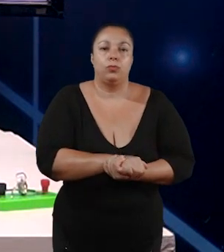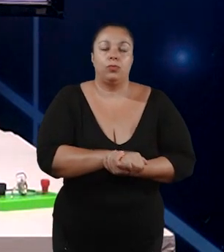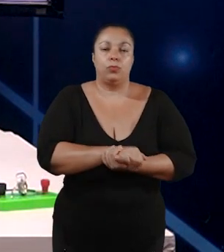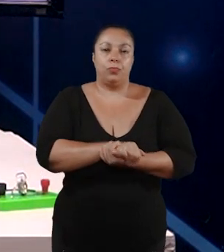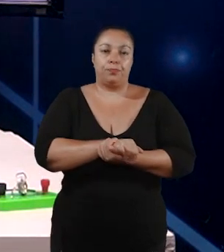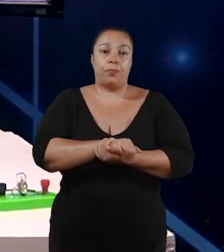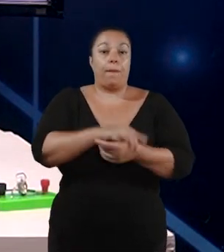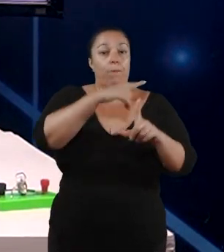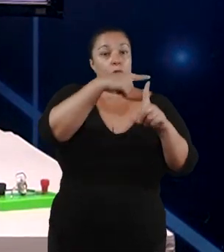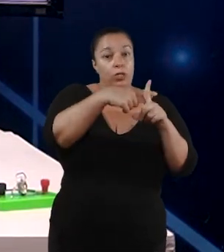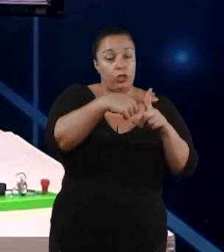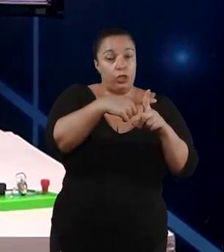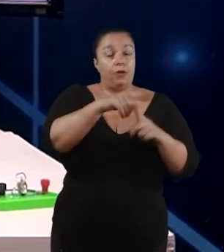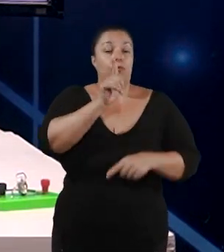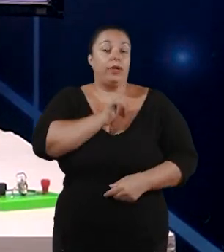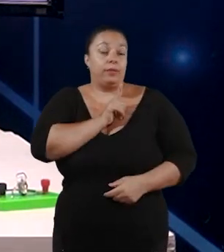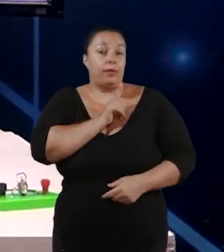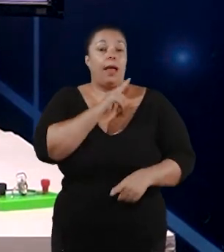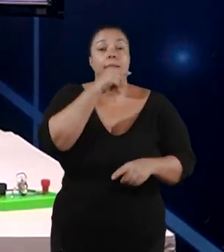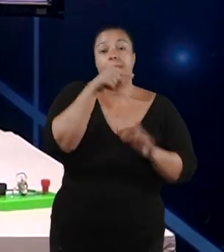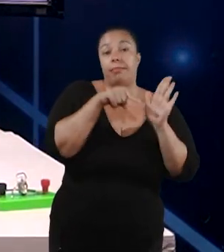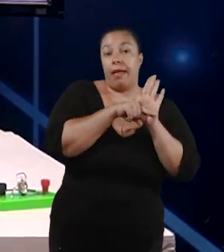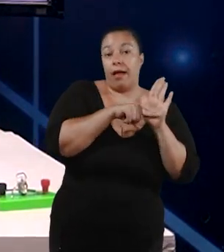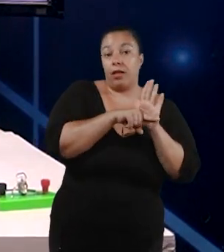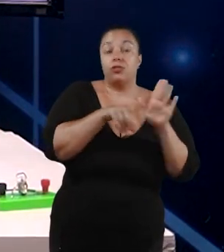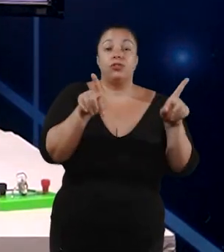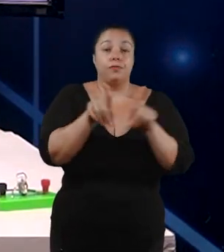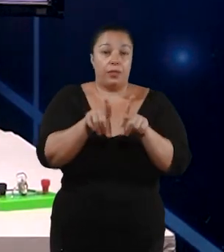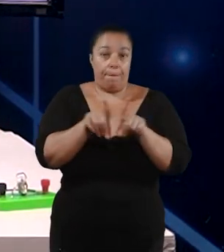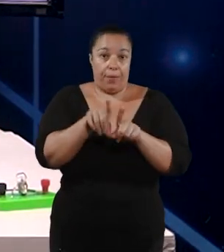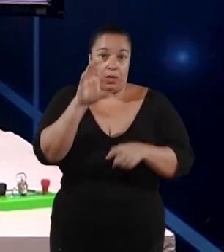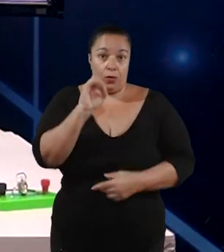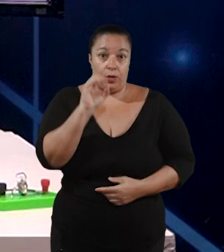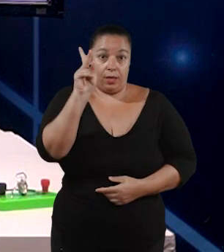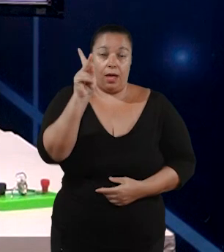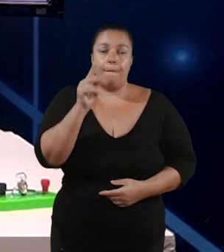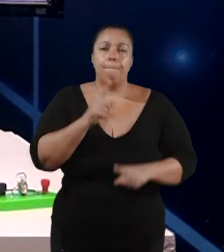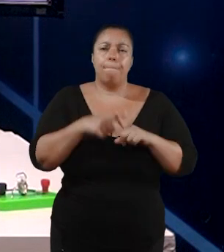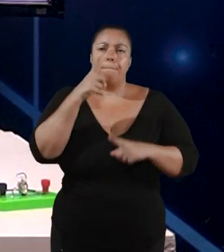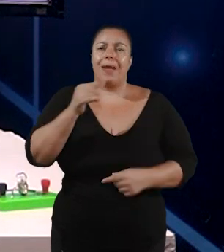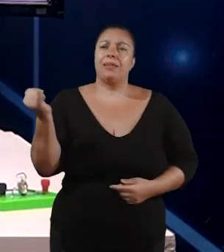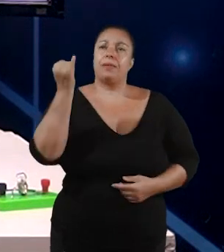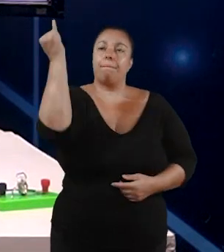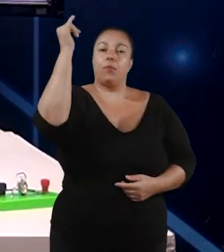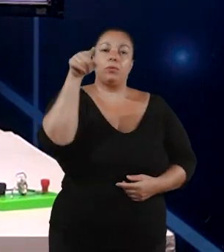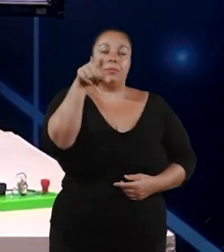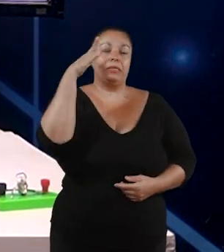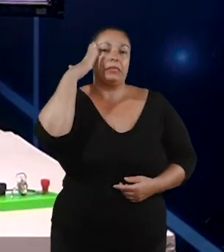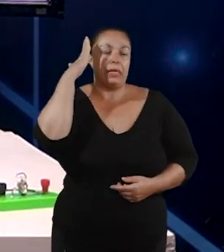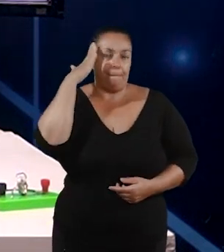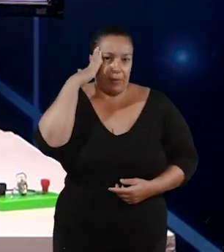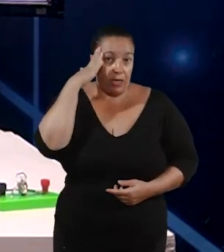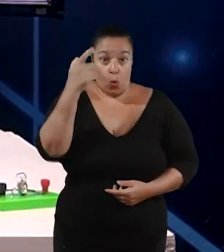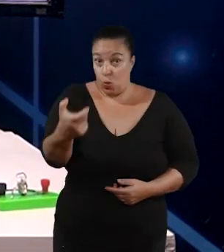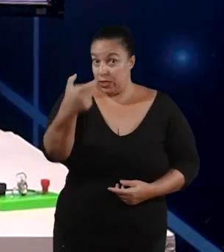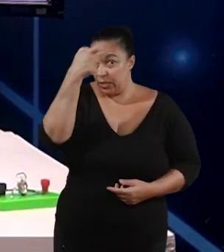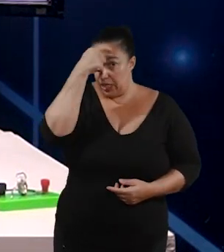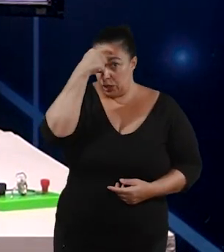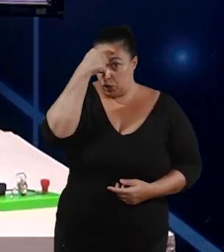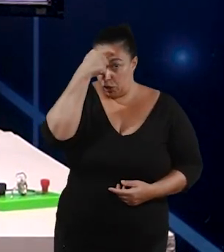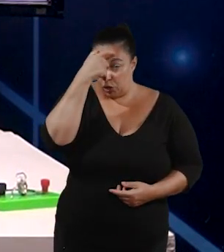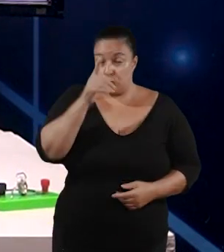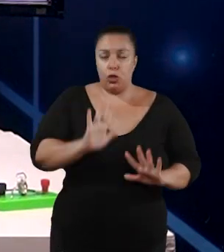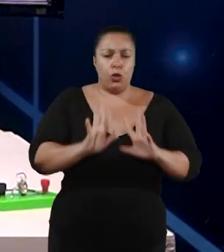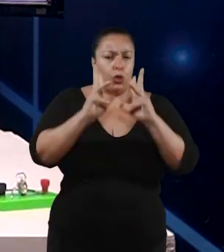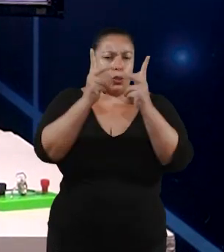terminal positivo e um terminal negativo, ok? O mais importante que vocês precisam saber e estar conscientes é que